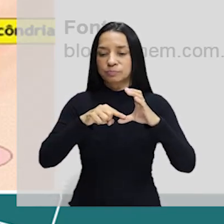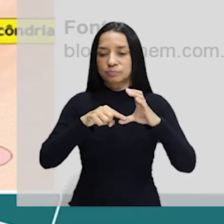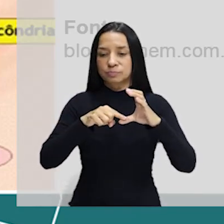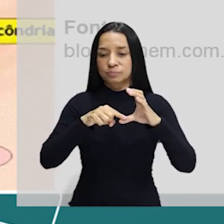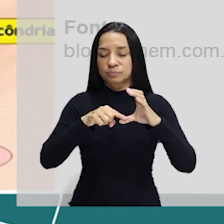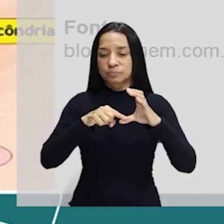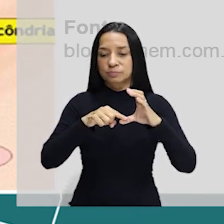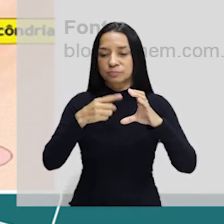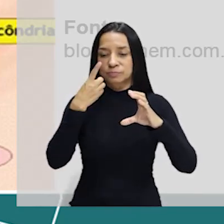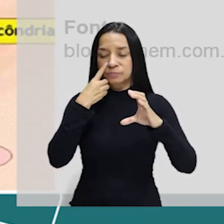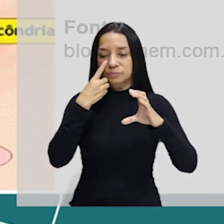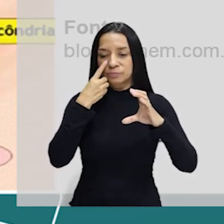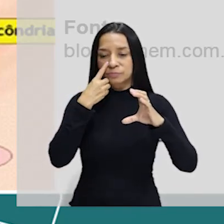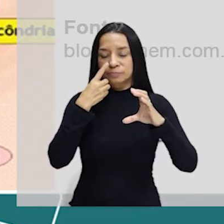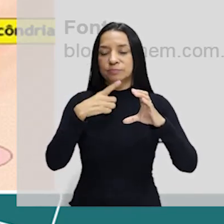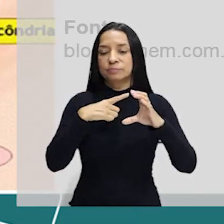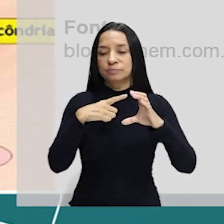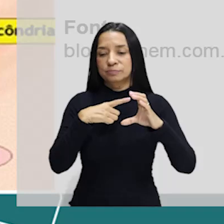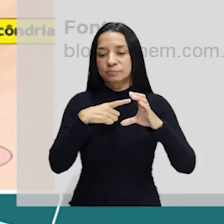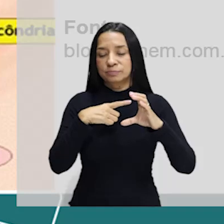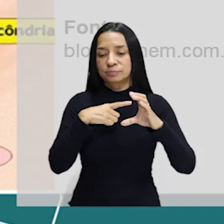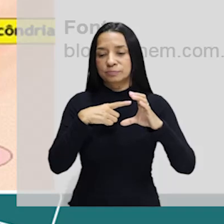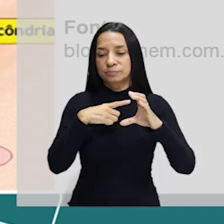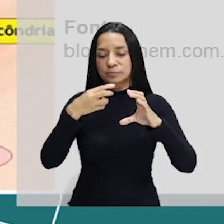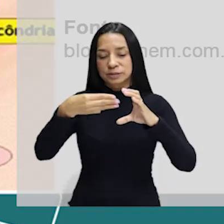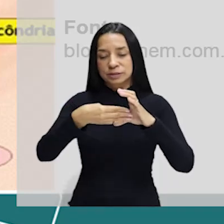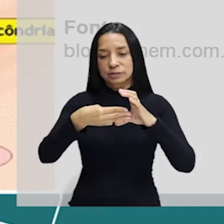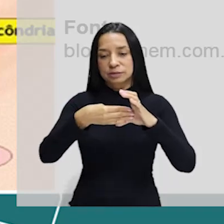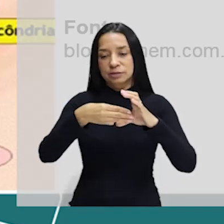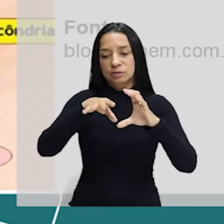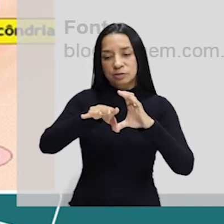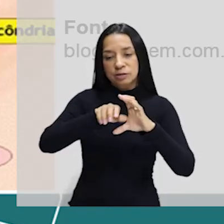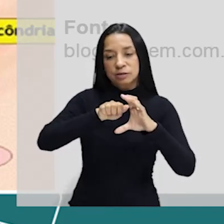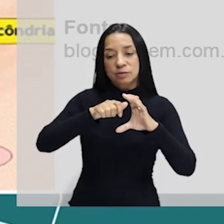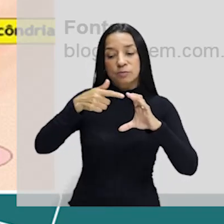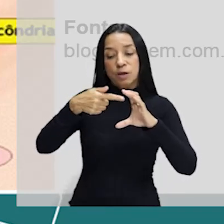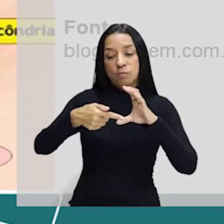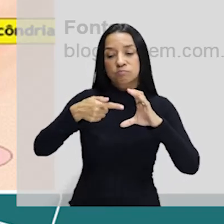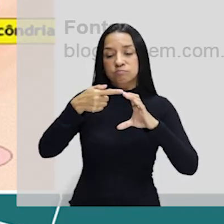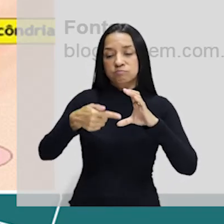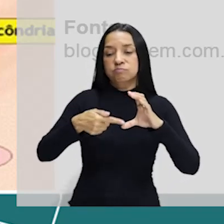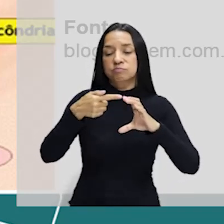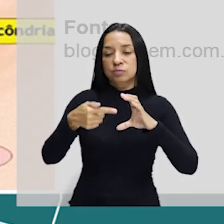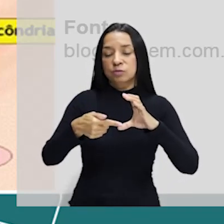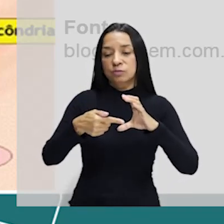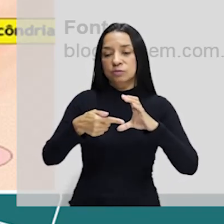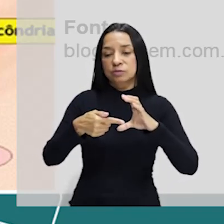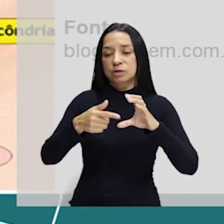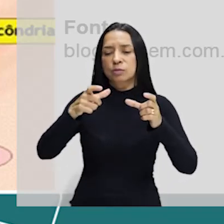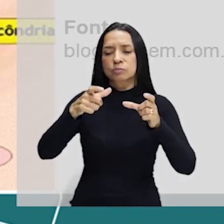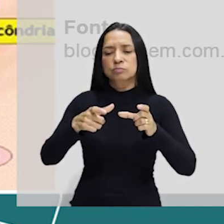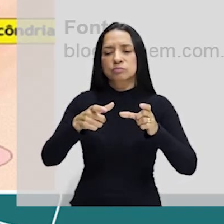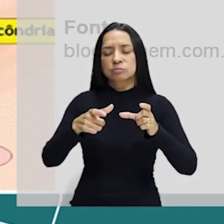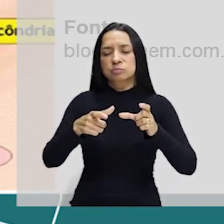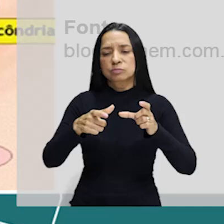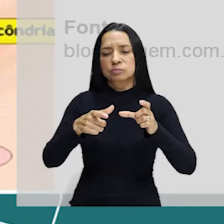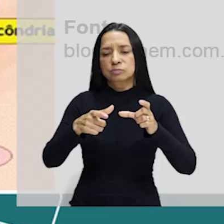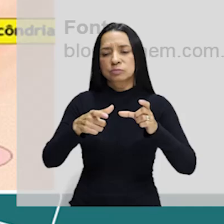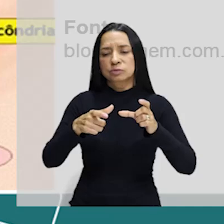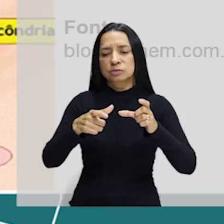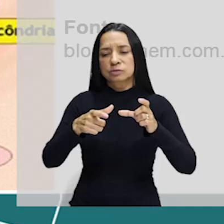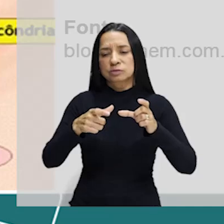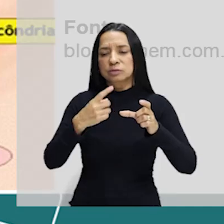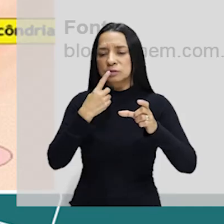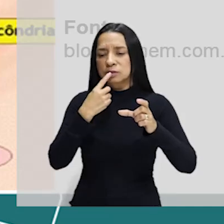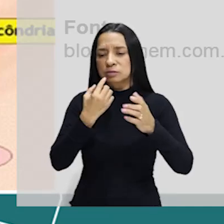Então, veja, eu tenho uma célula que vai receber glicose. Essa glicose vem da onde? Ela vem da corrente